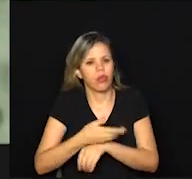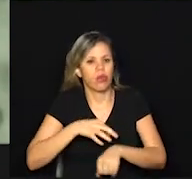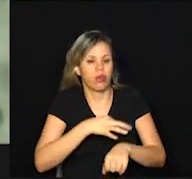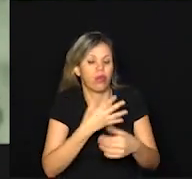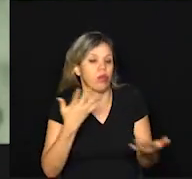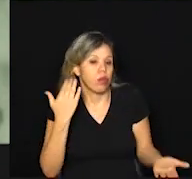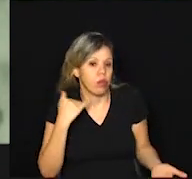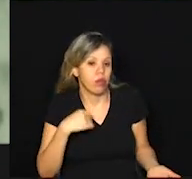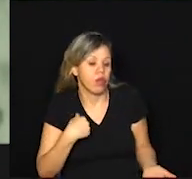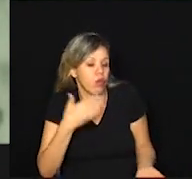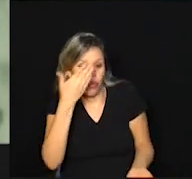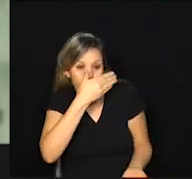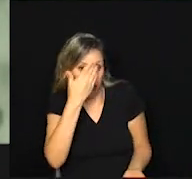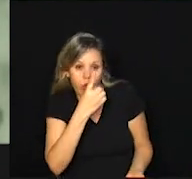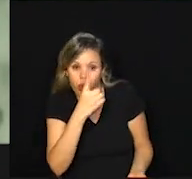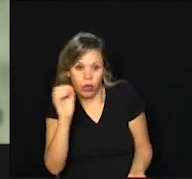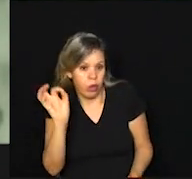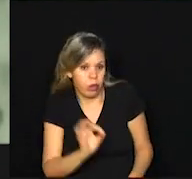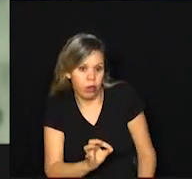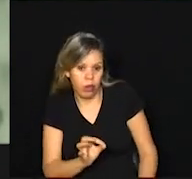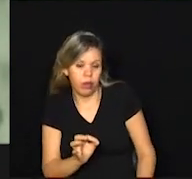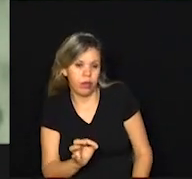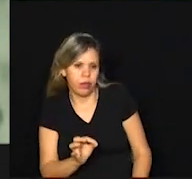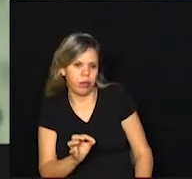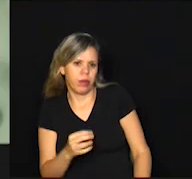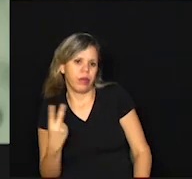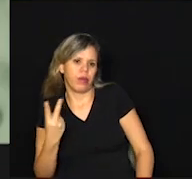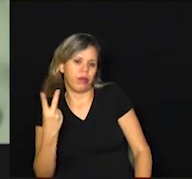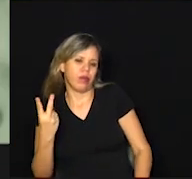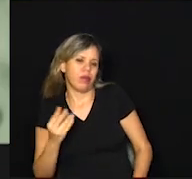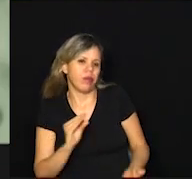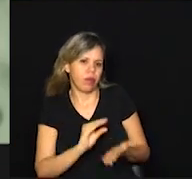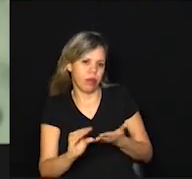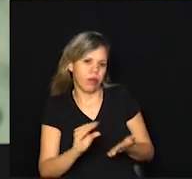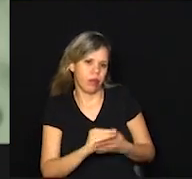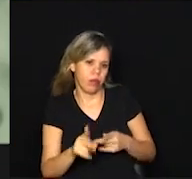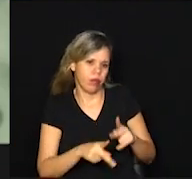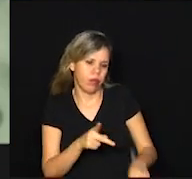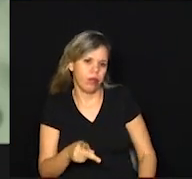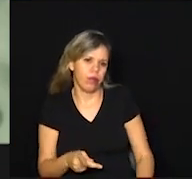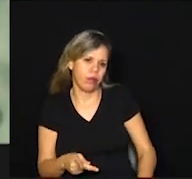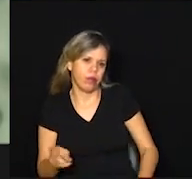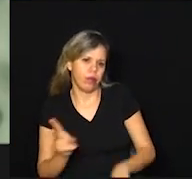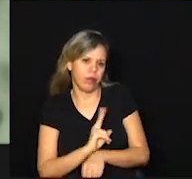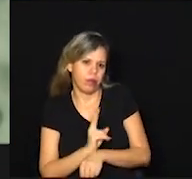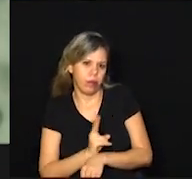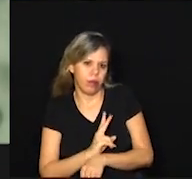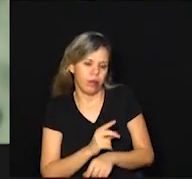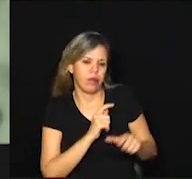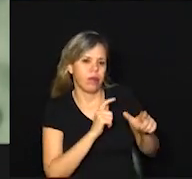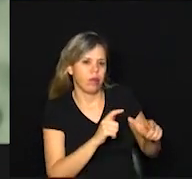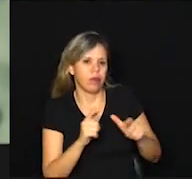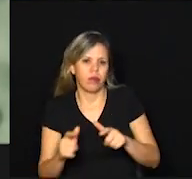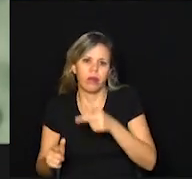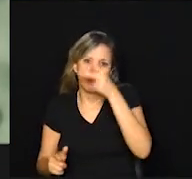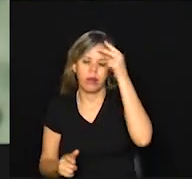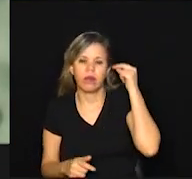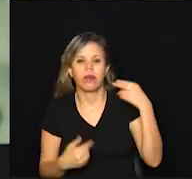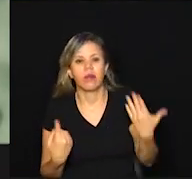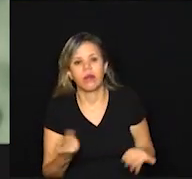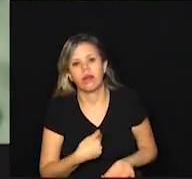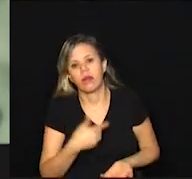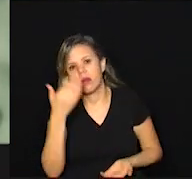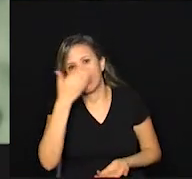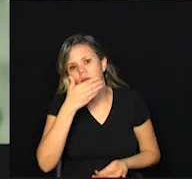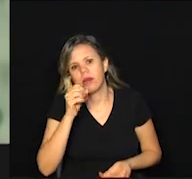a gente não vê 10% né desse valor sendo destinado a segurança desses espaços públicos a